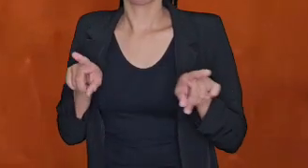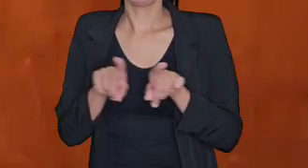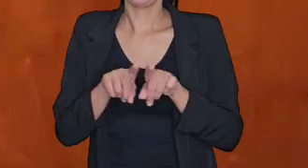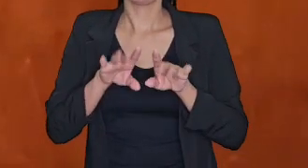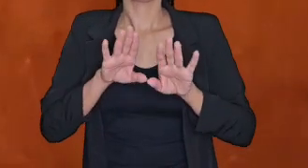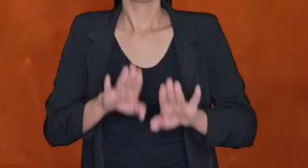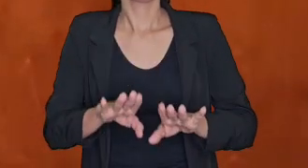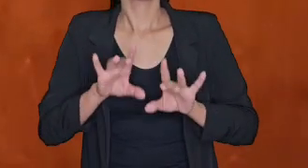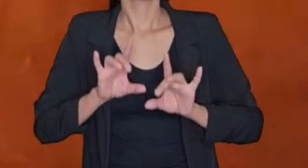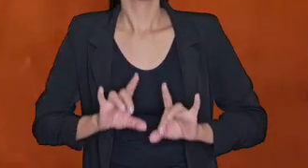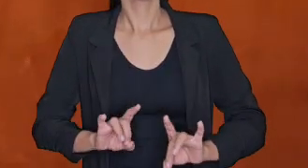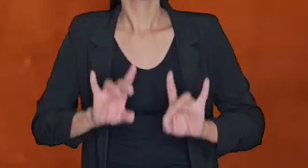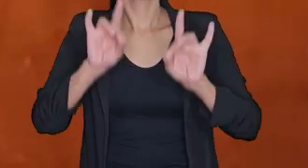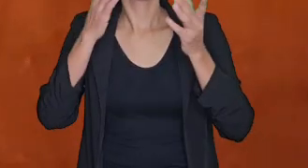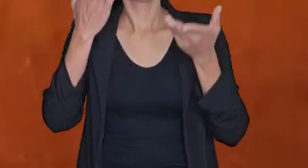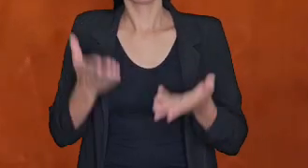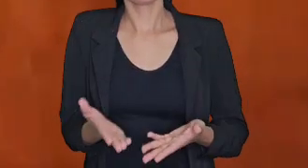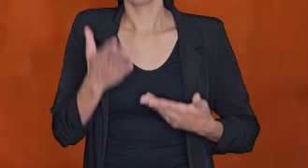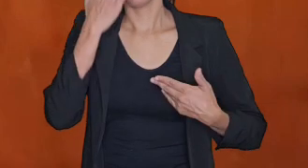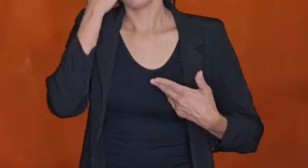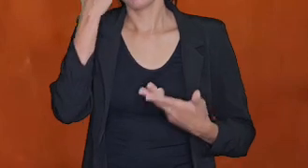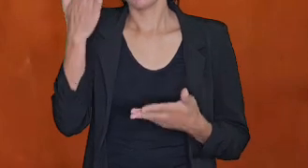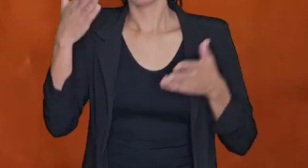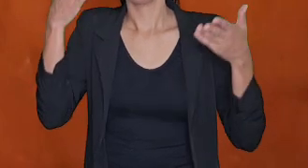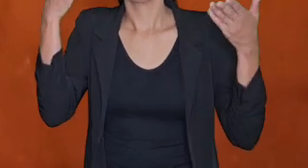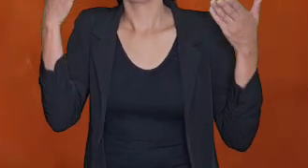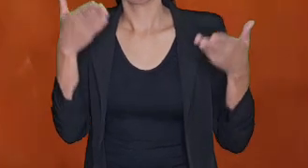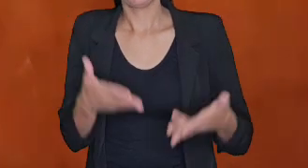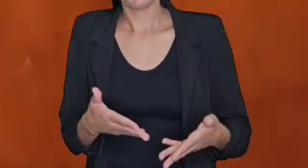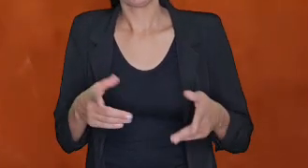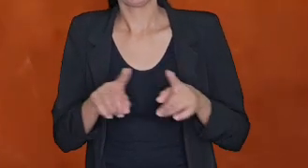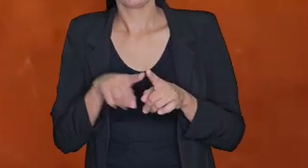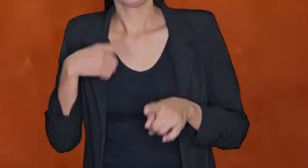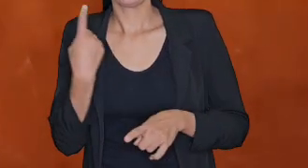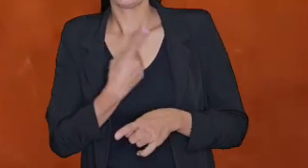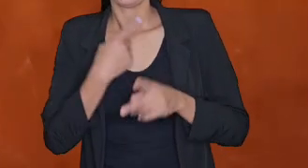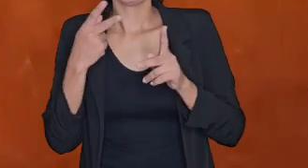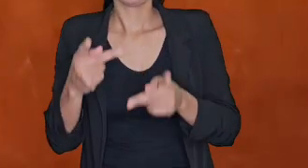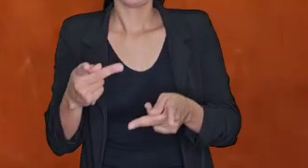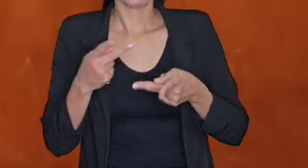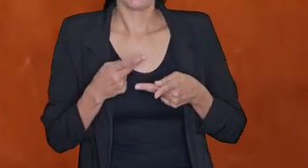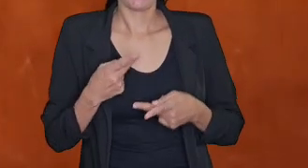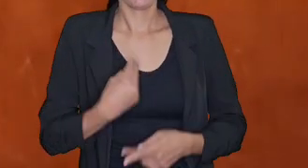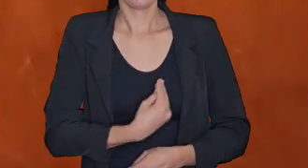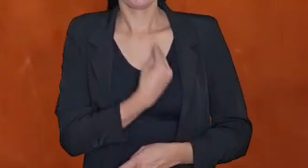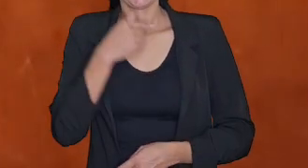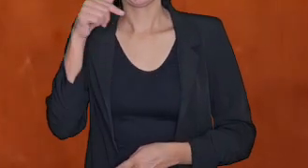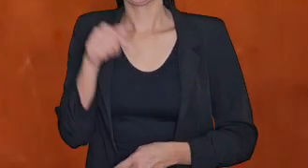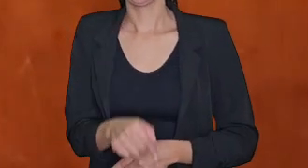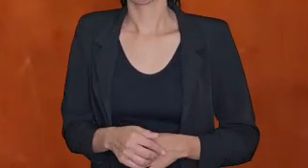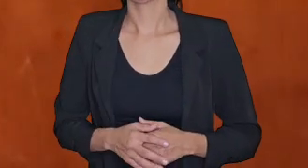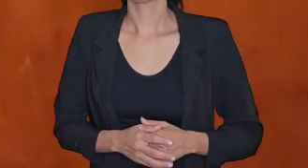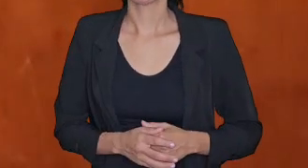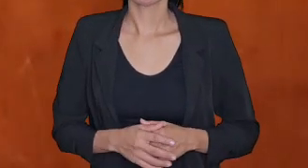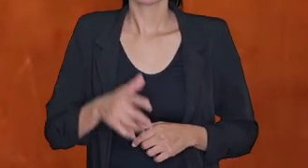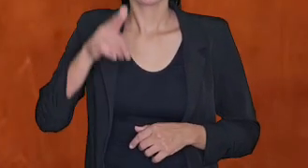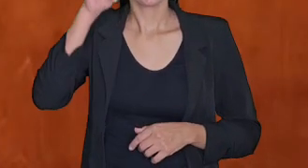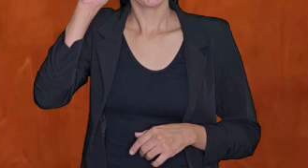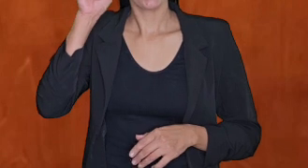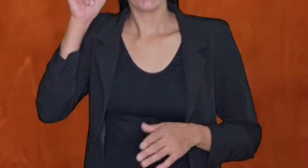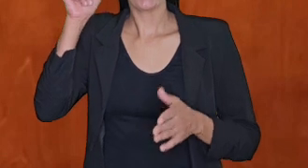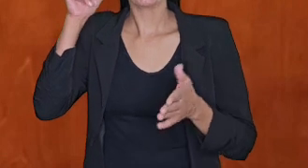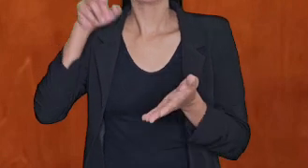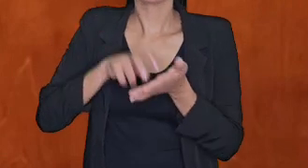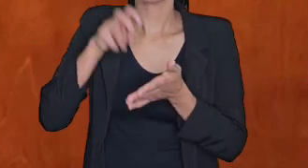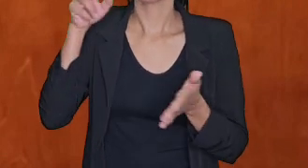os presenciais e os online, mas em especial agradecer a participação dos nossos convidados